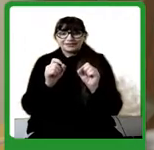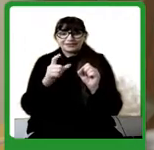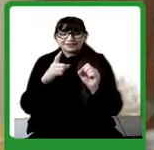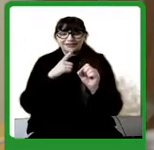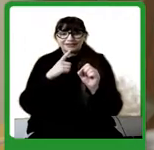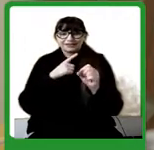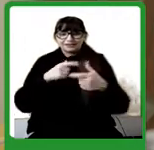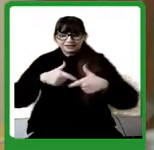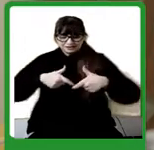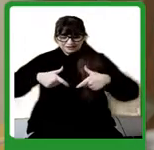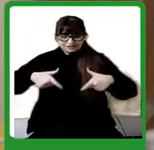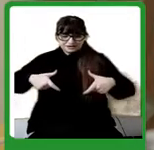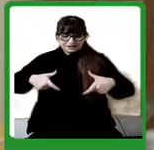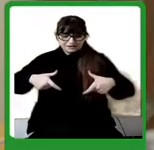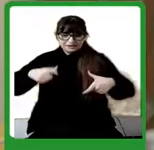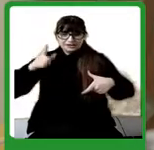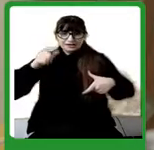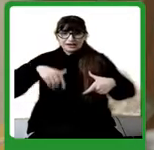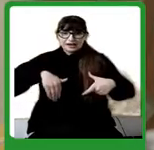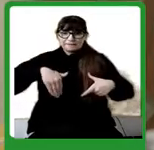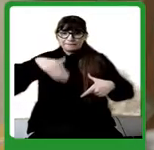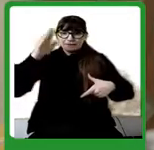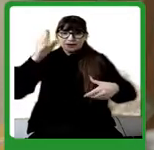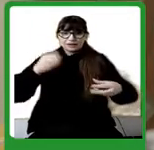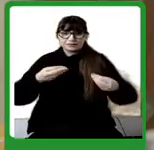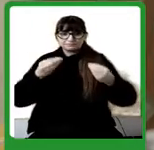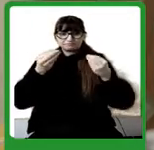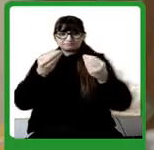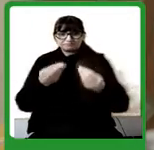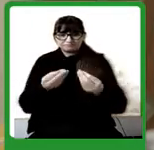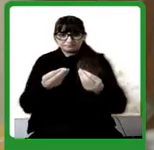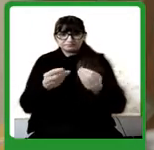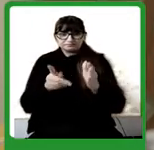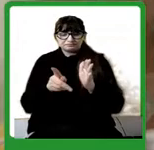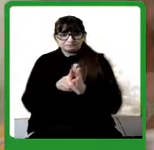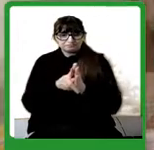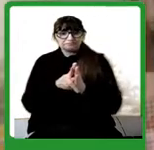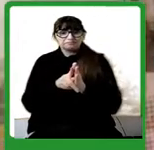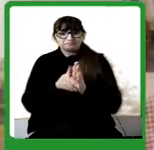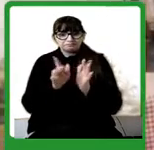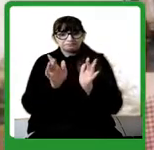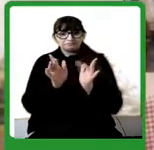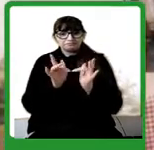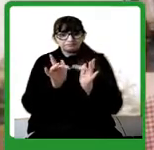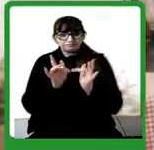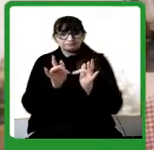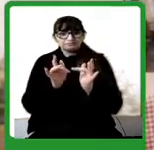um dos 10 presentes mais dados no dia dos namorados? Vocês sabiam disso? Hã?